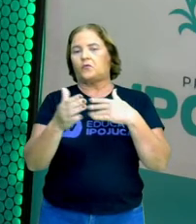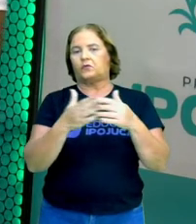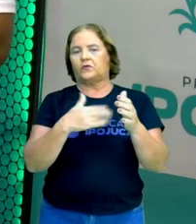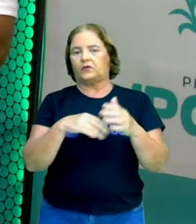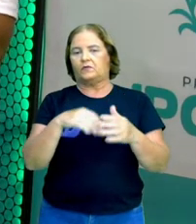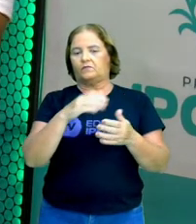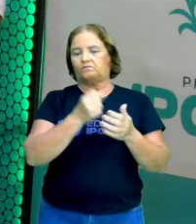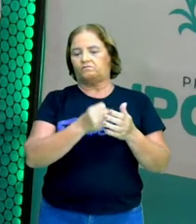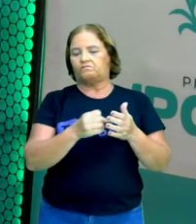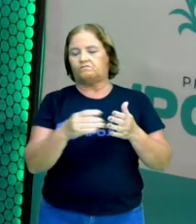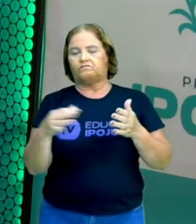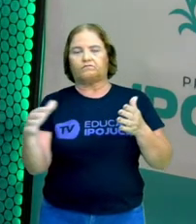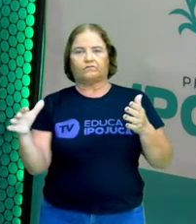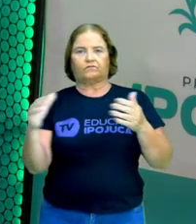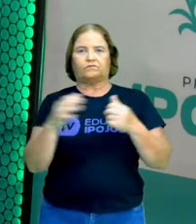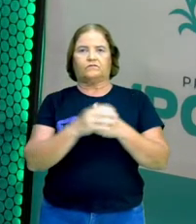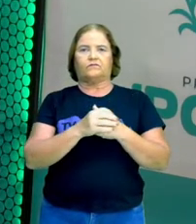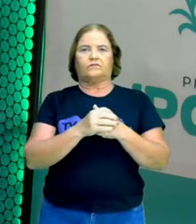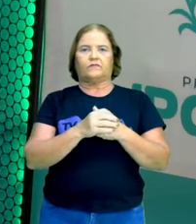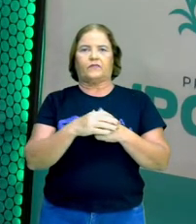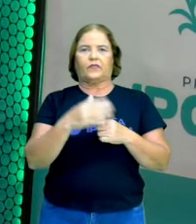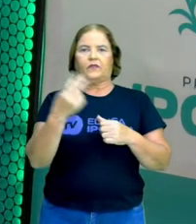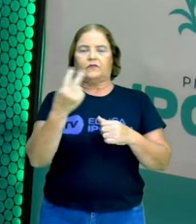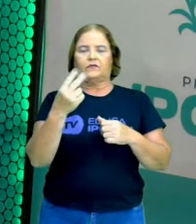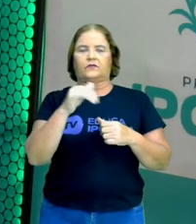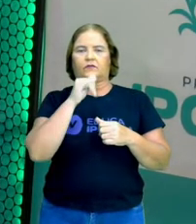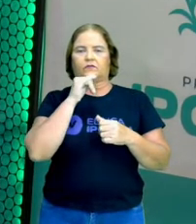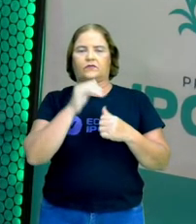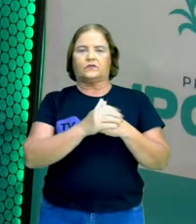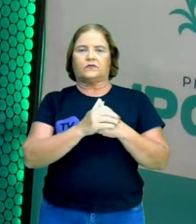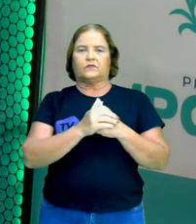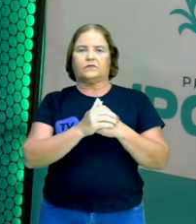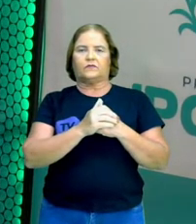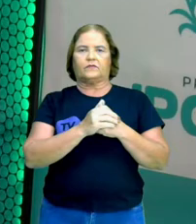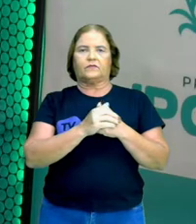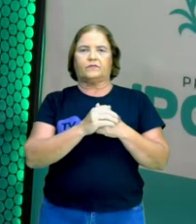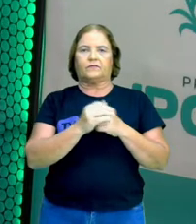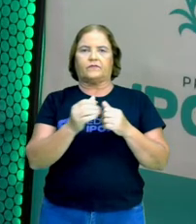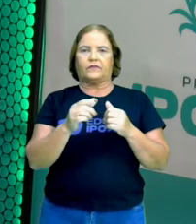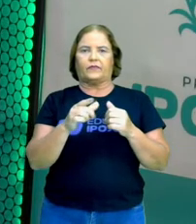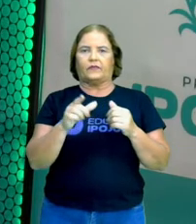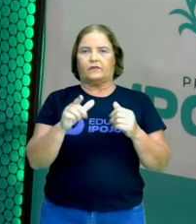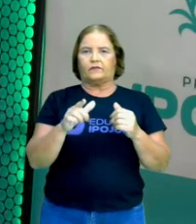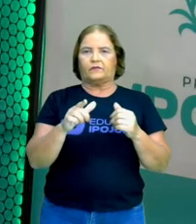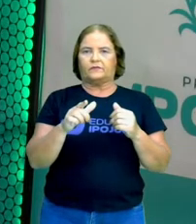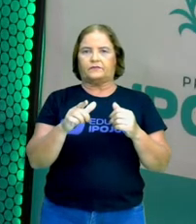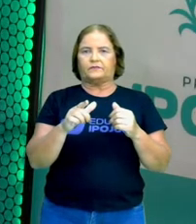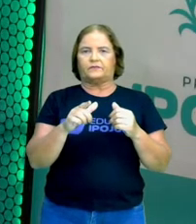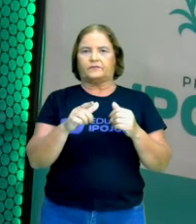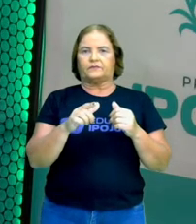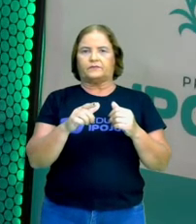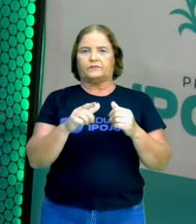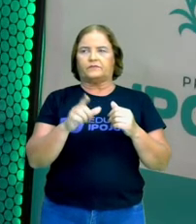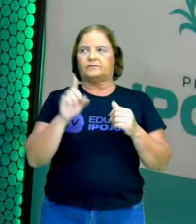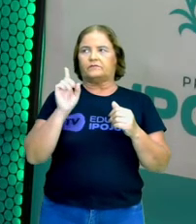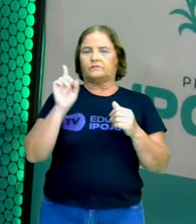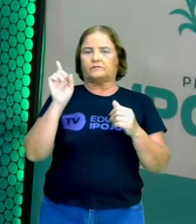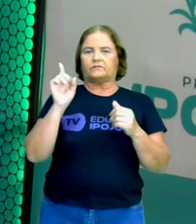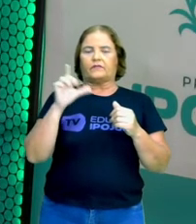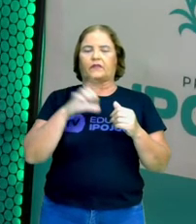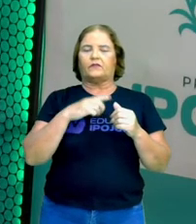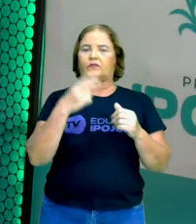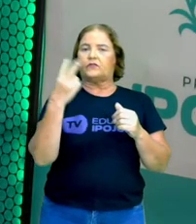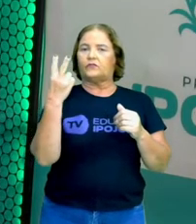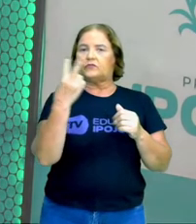exemplo? O segundo exemplo. Nesse caso, aqui, o período tem